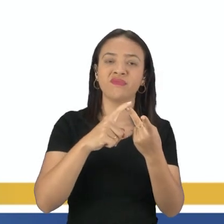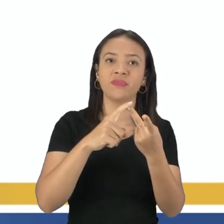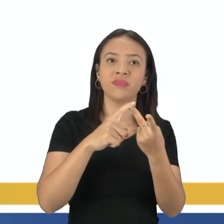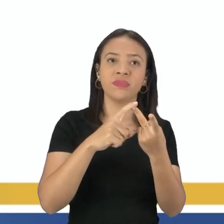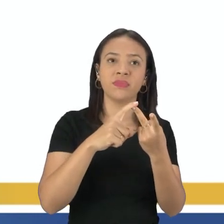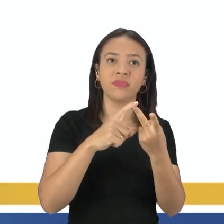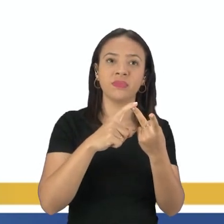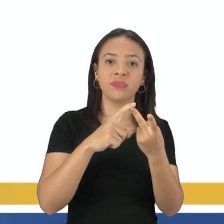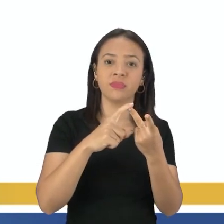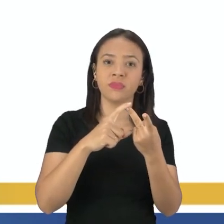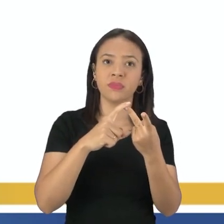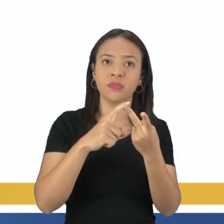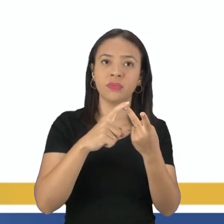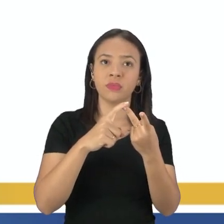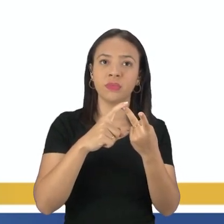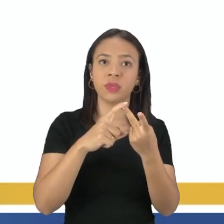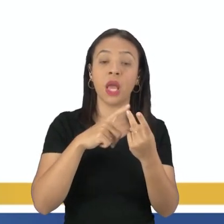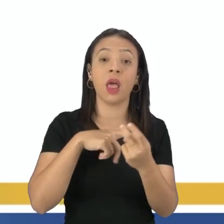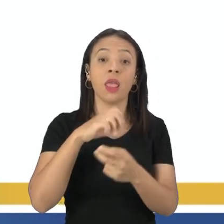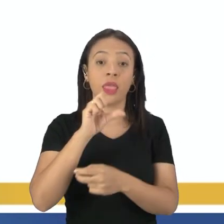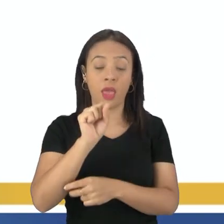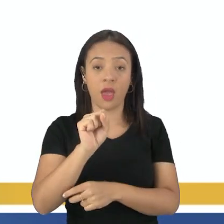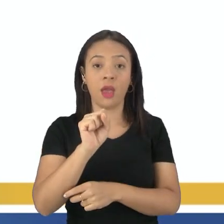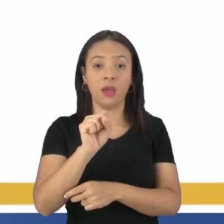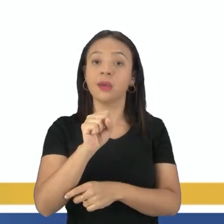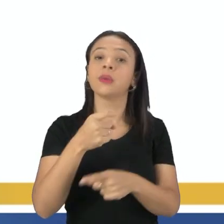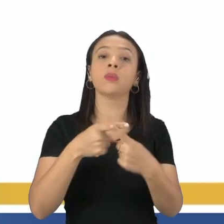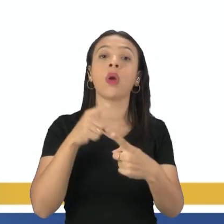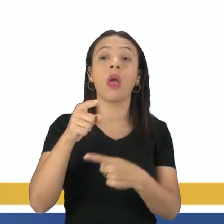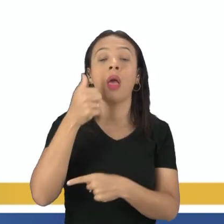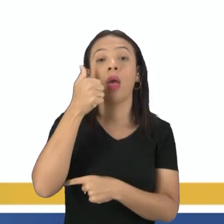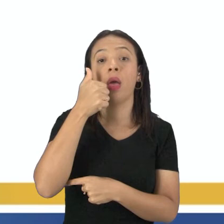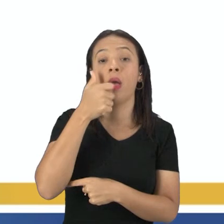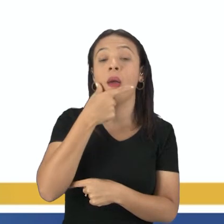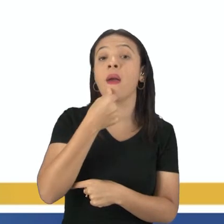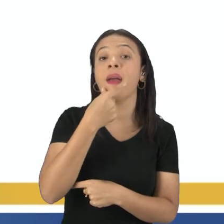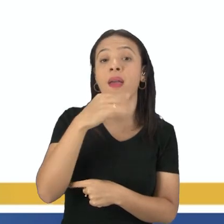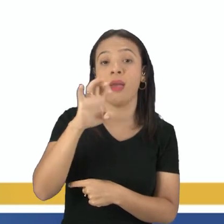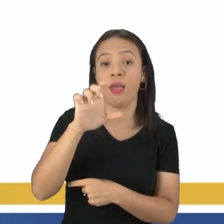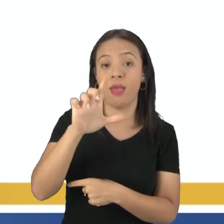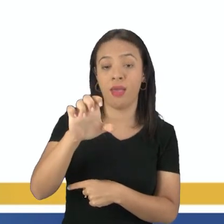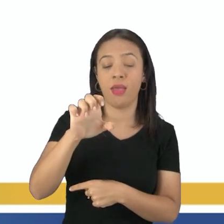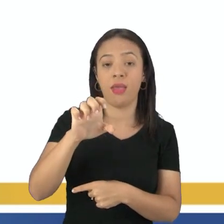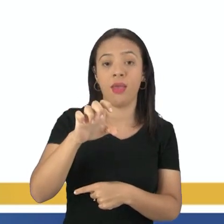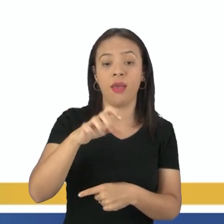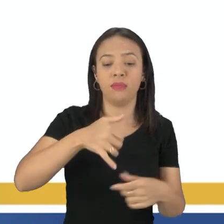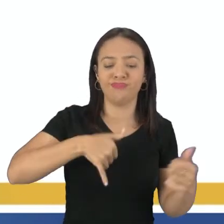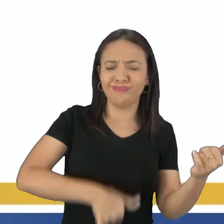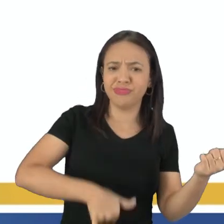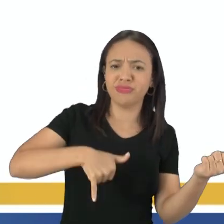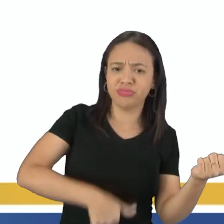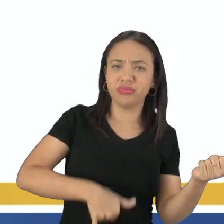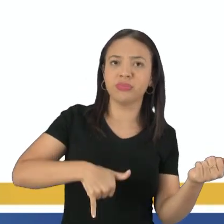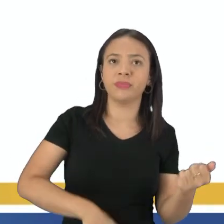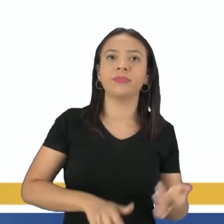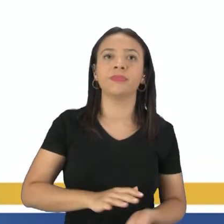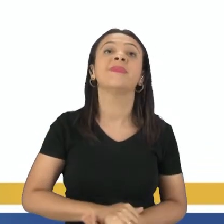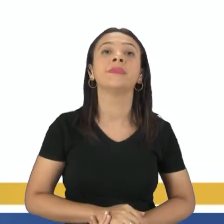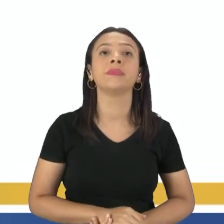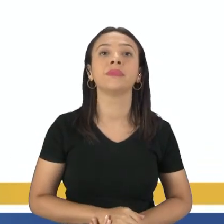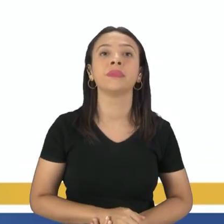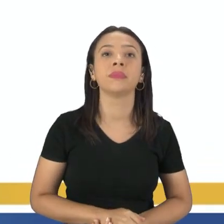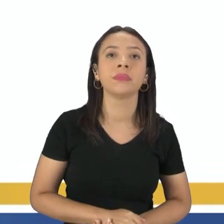plays, né, galera? Com S, porque João Baroni é ele. Plays the drums, toca a bateria. They